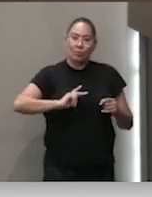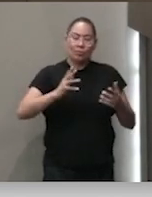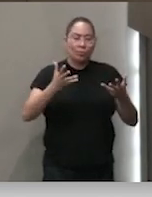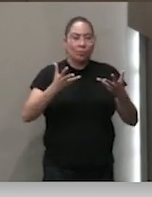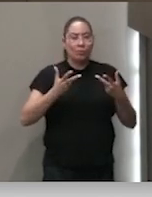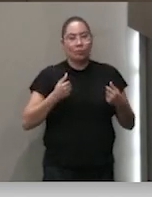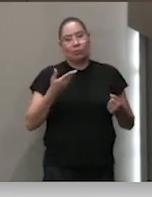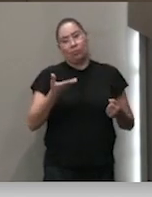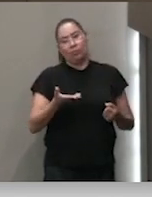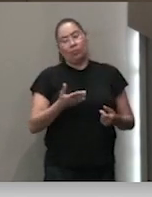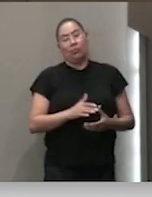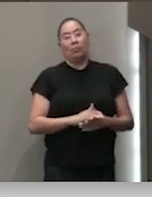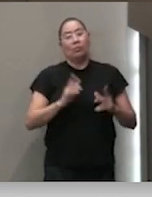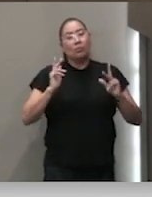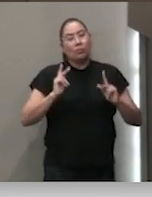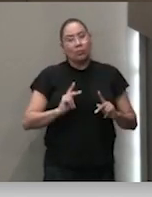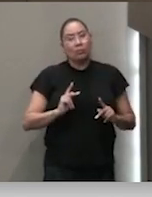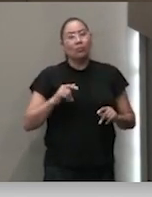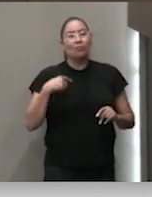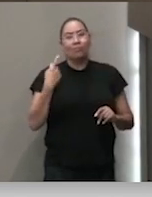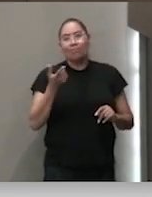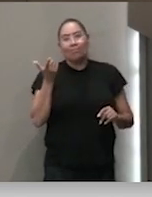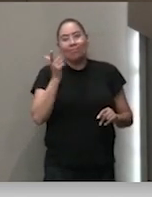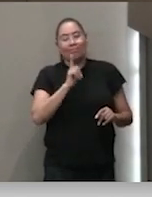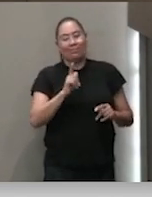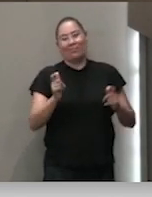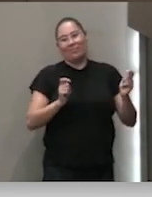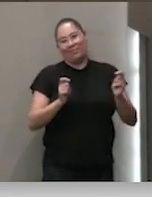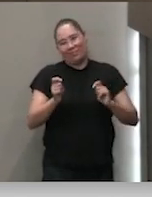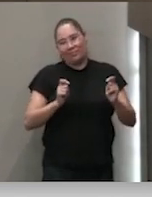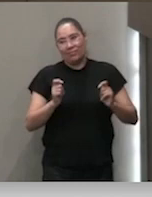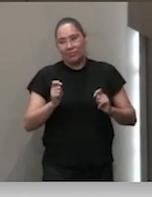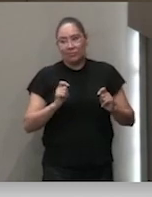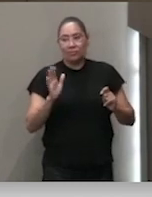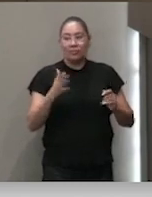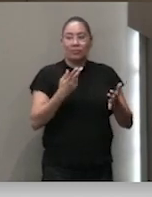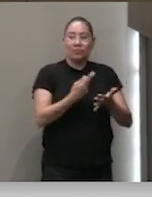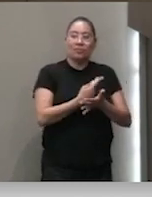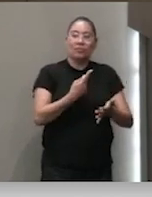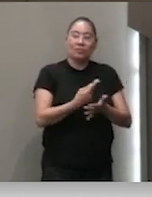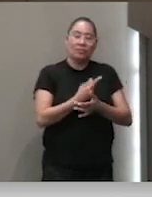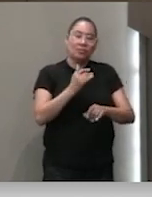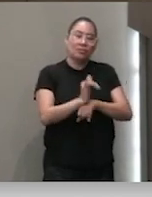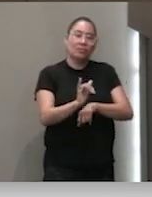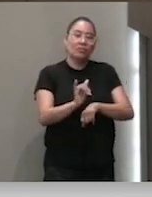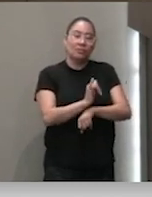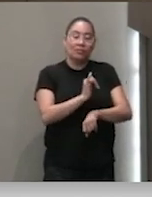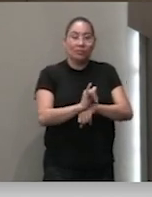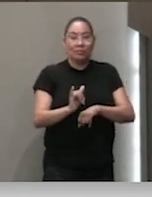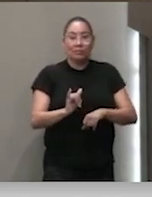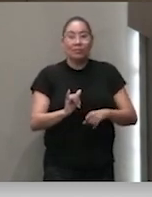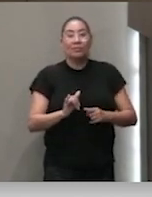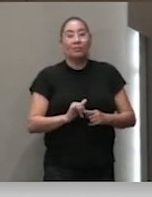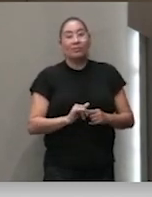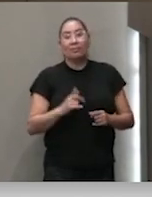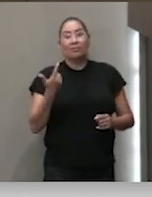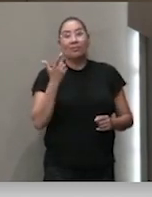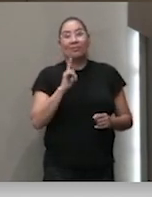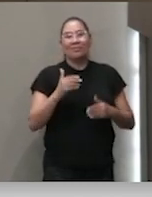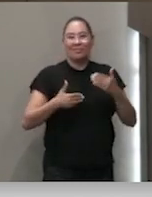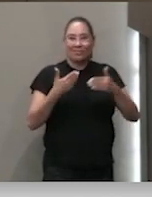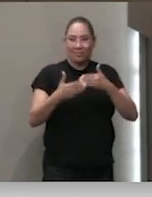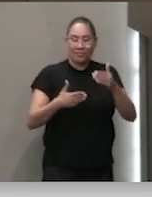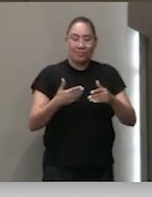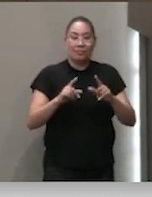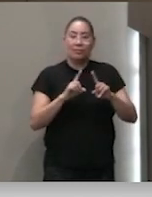é. O eleitor a gente não domina, né? Às vezes a gente comete erros de estratégia que acabam não funcionando.